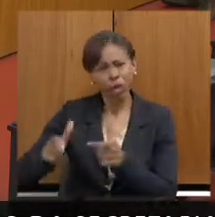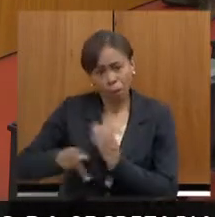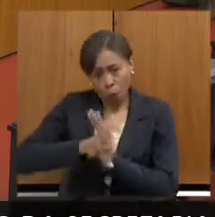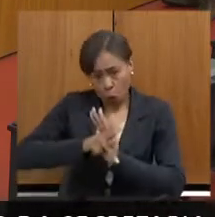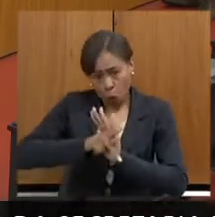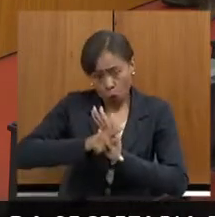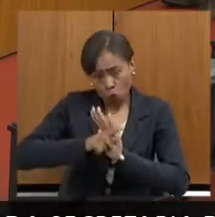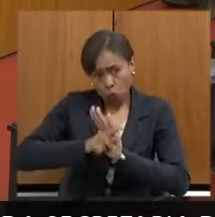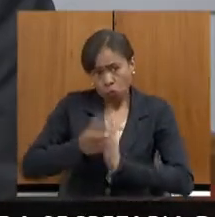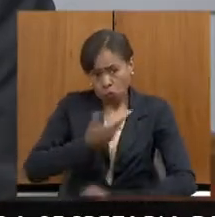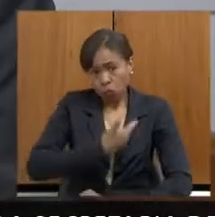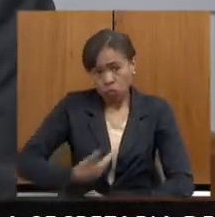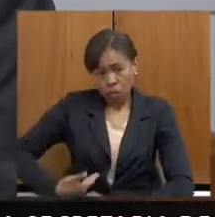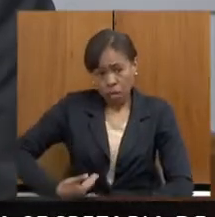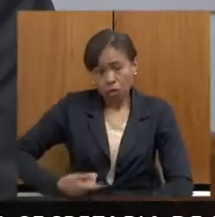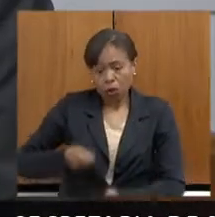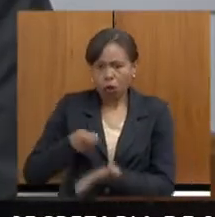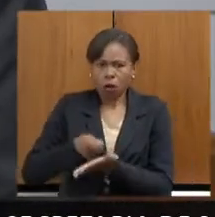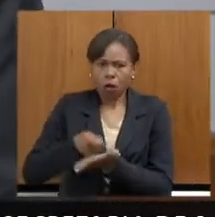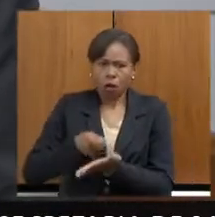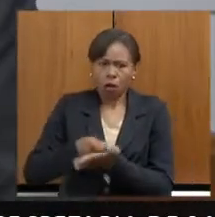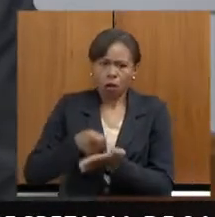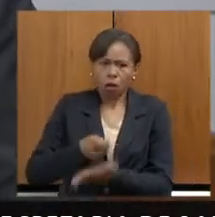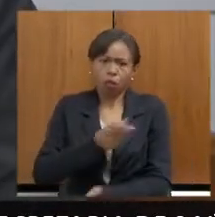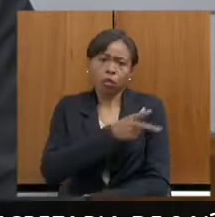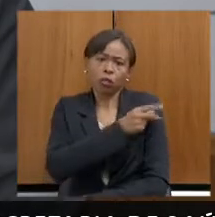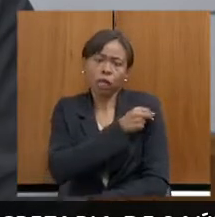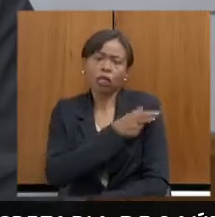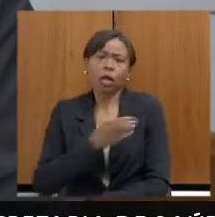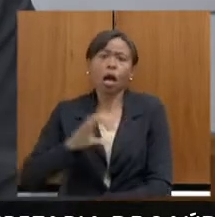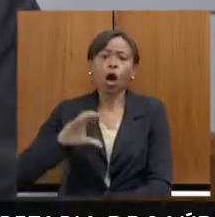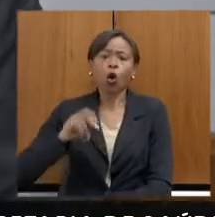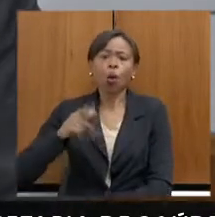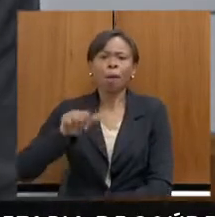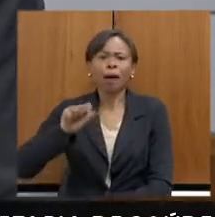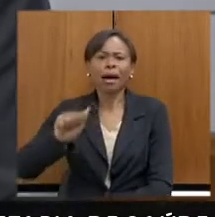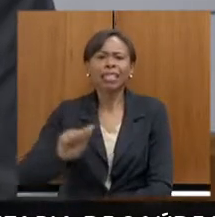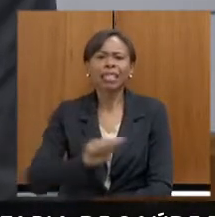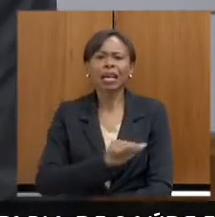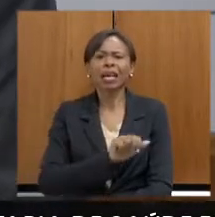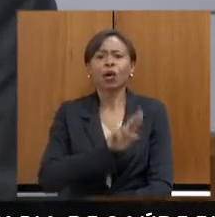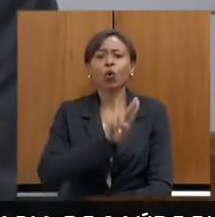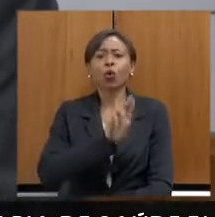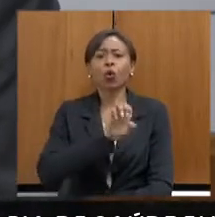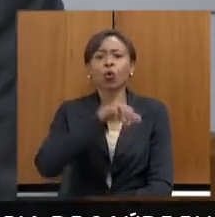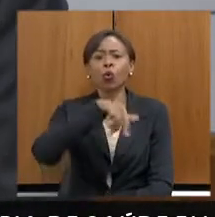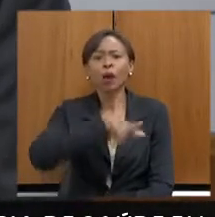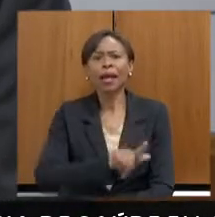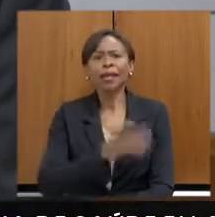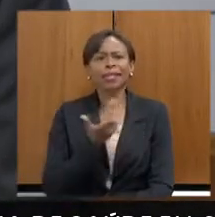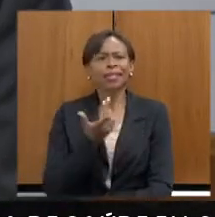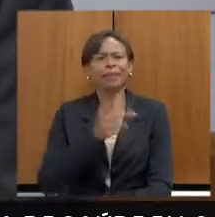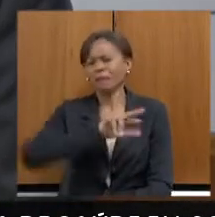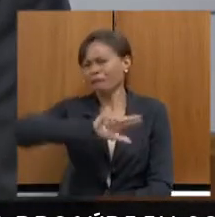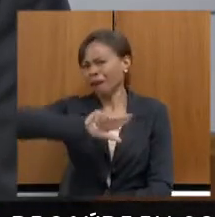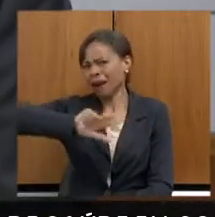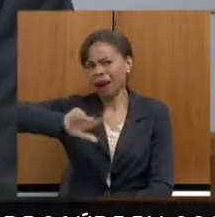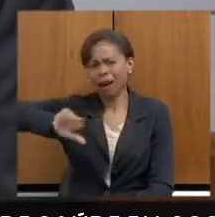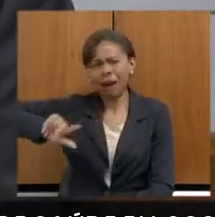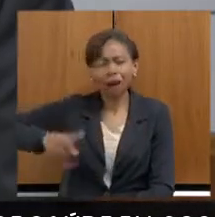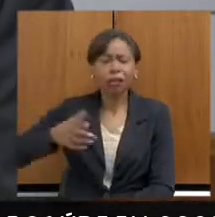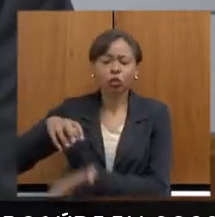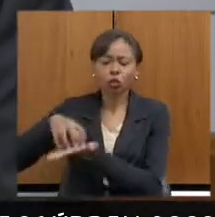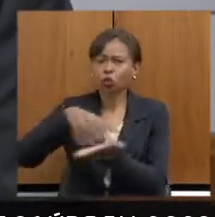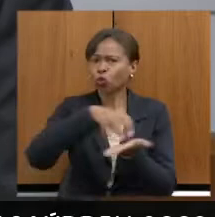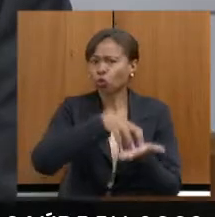Estados cobrando obrigação de vacina tiver a COPASA a gente vê o em te ver várias outras aí na identidade cobrando o